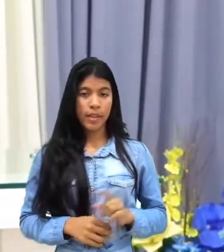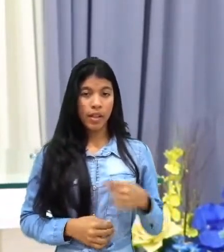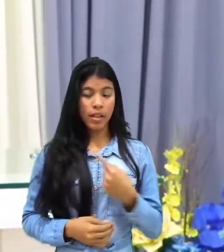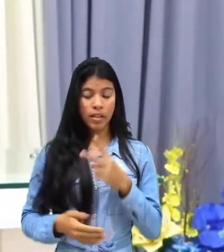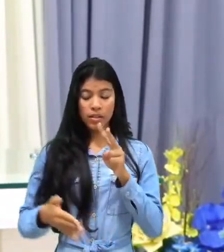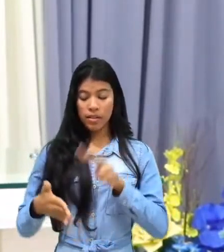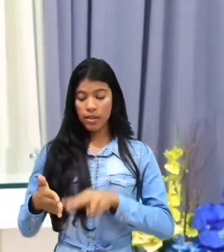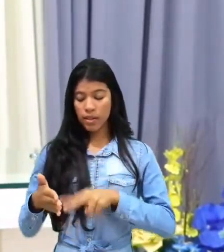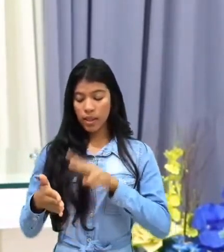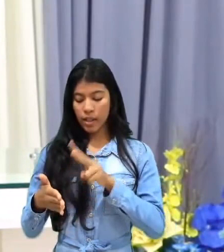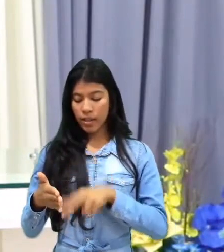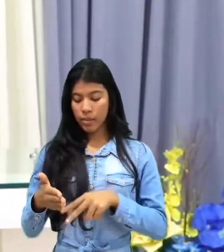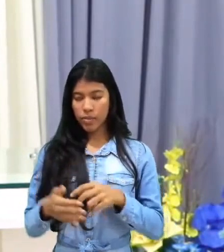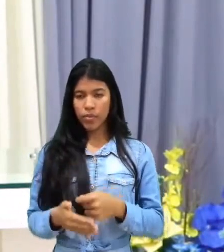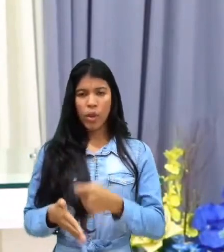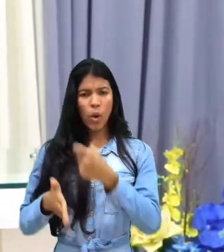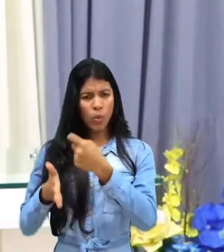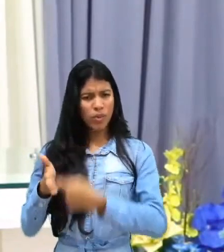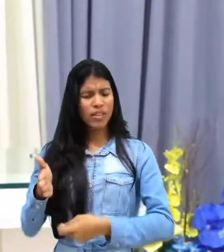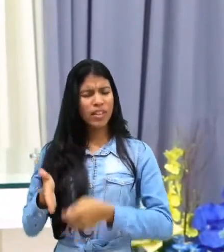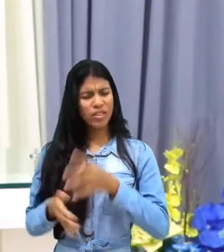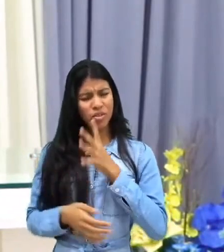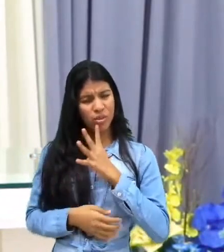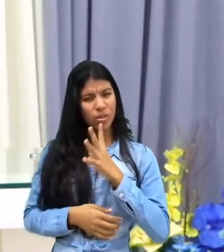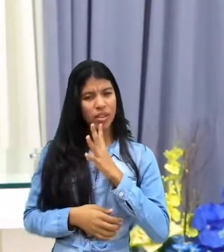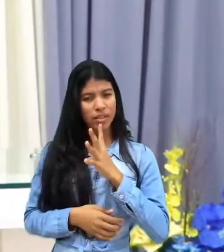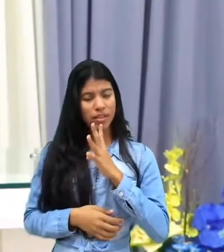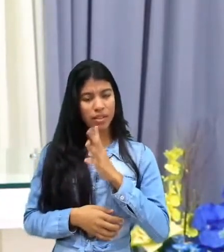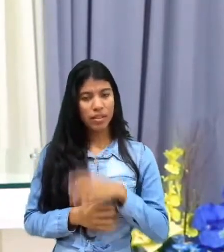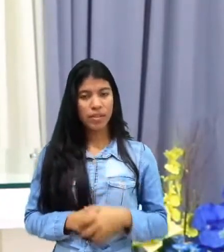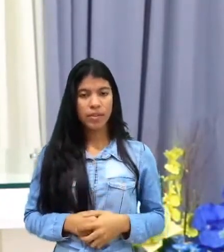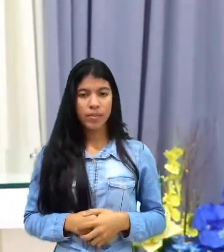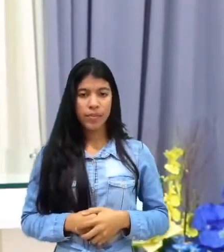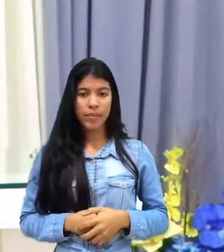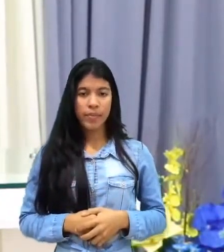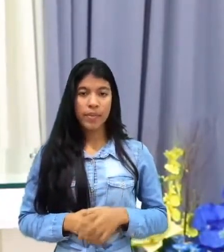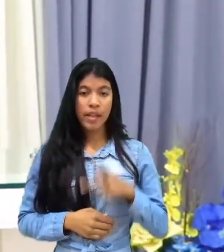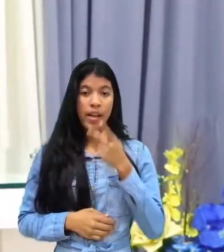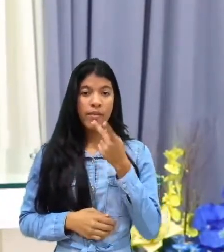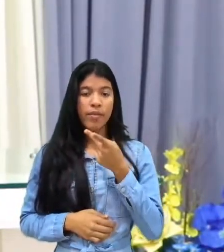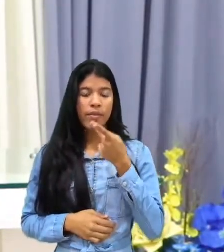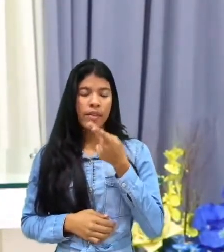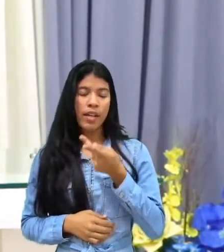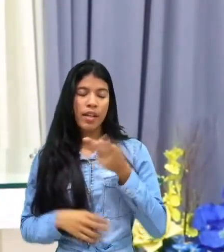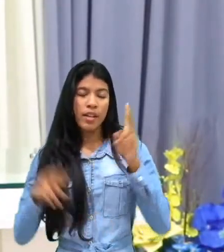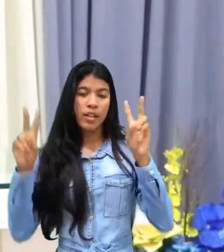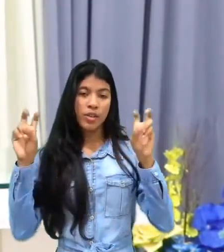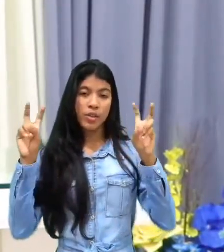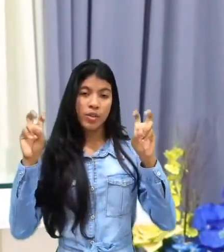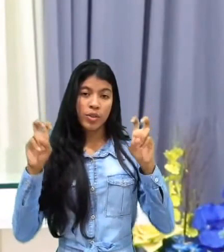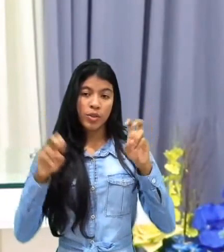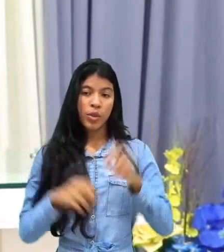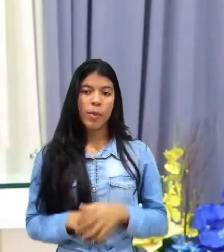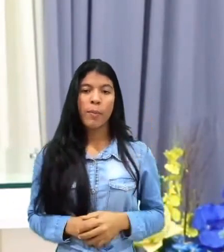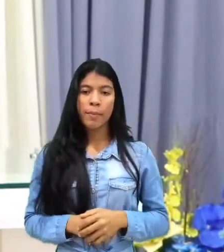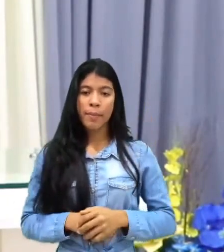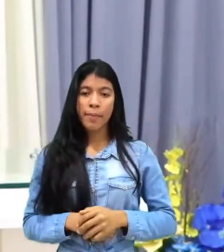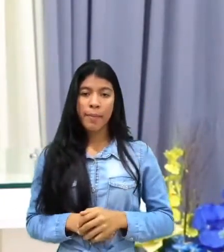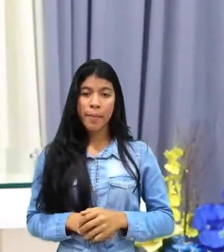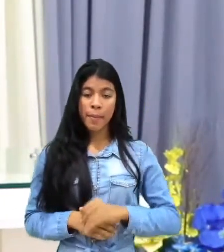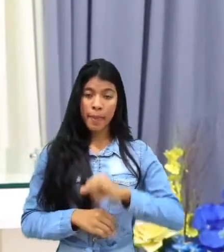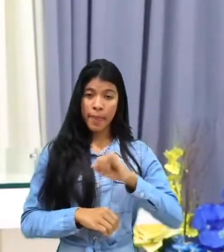lemos um texto conhecido de Gênesis falando a respeito de Jacó.